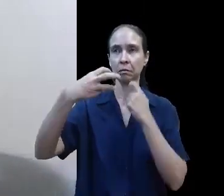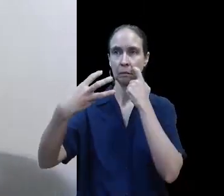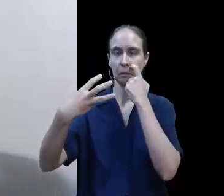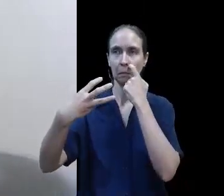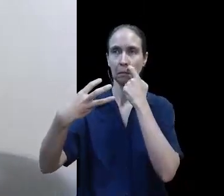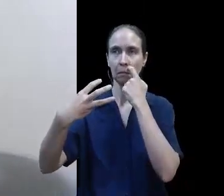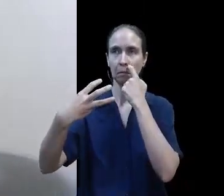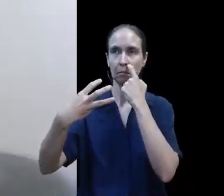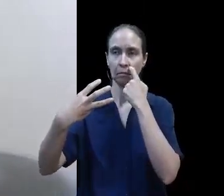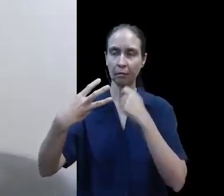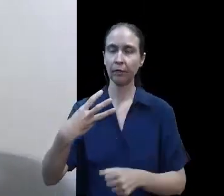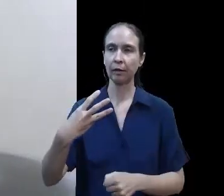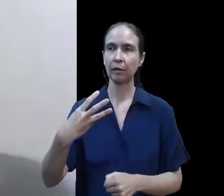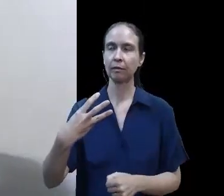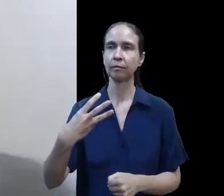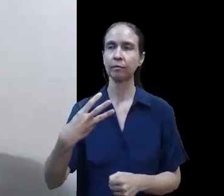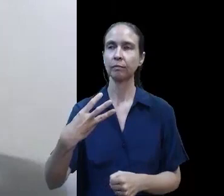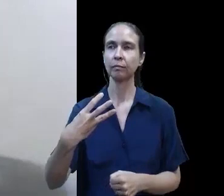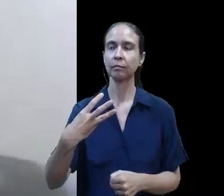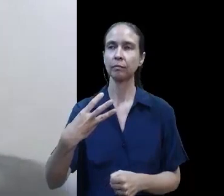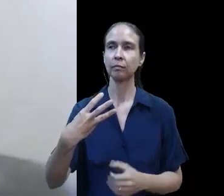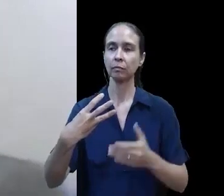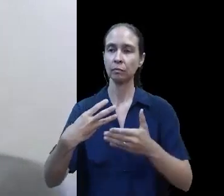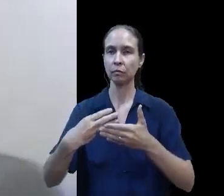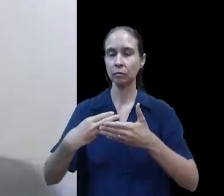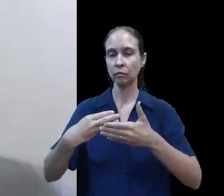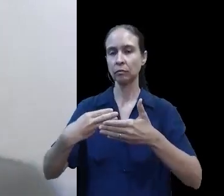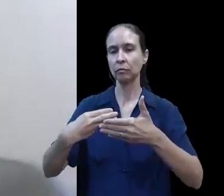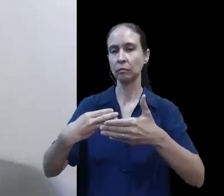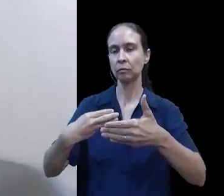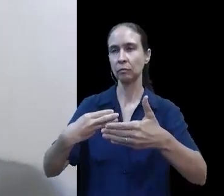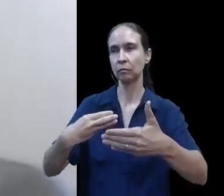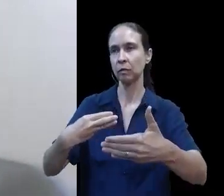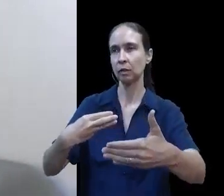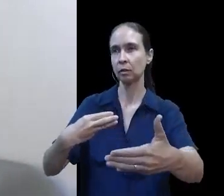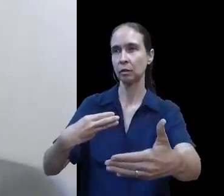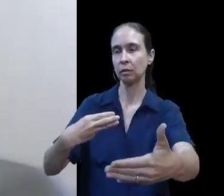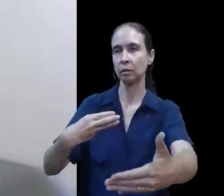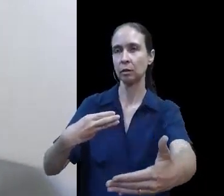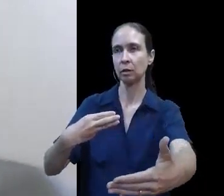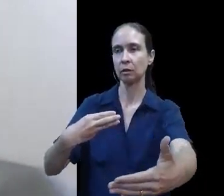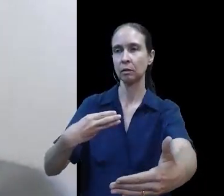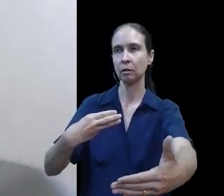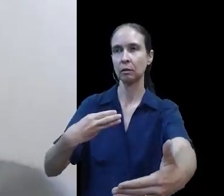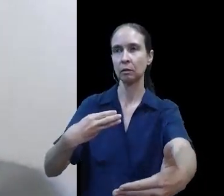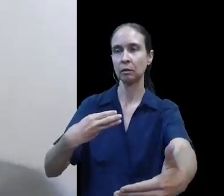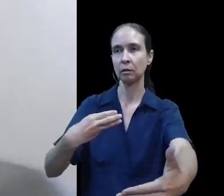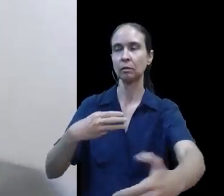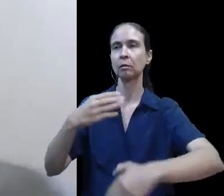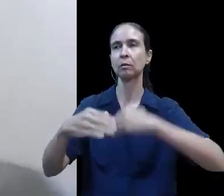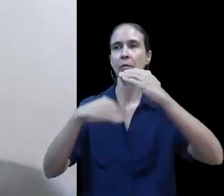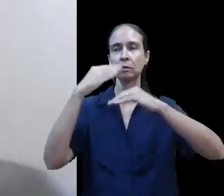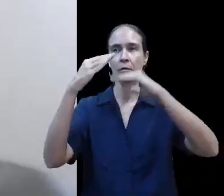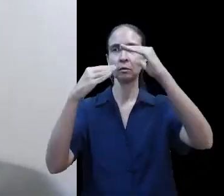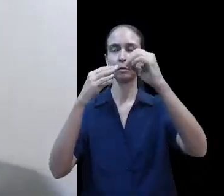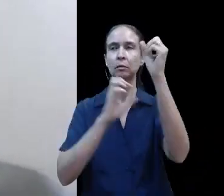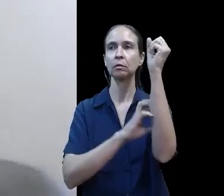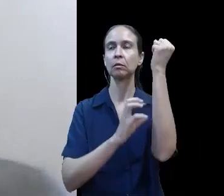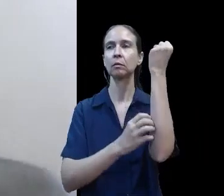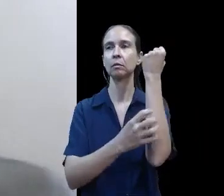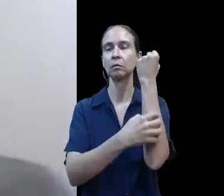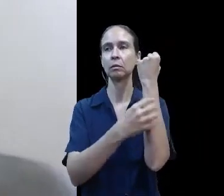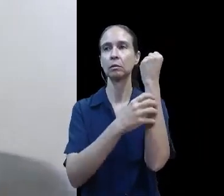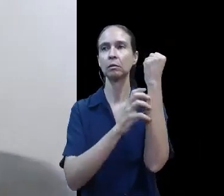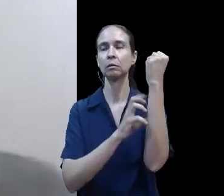e estamos acompanhando o desenvolvimento da cultura do abacaxi no Tocantins desde aquela